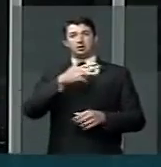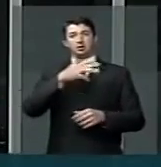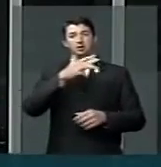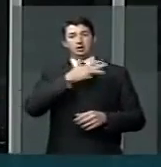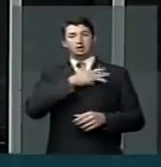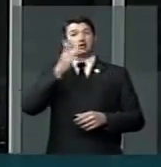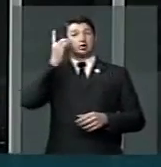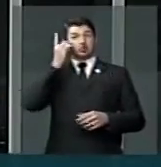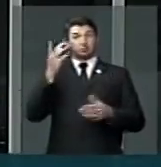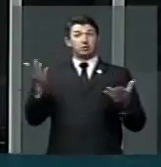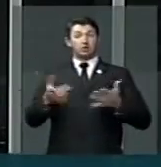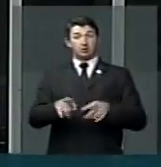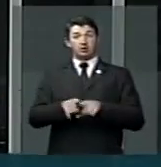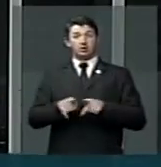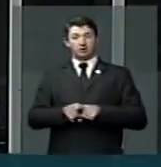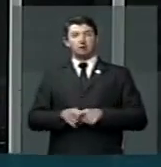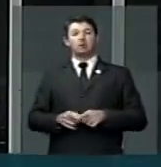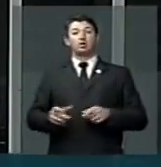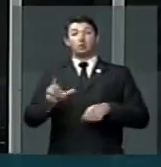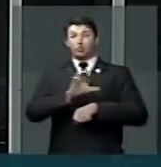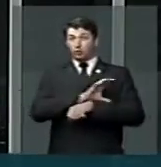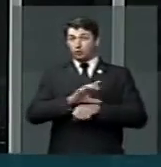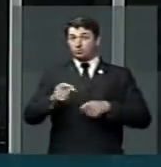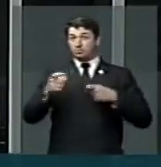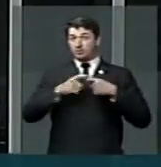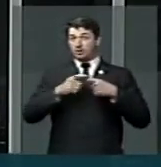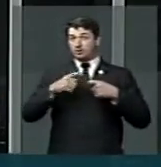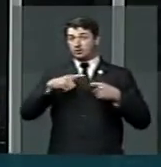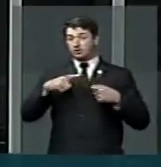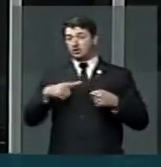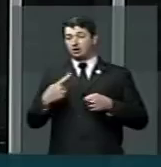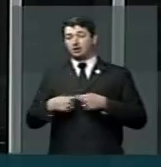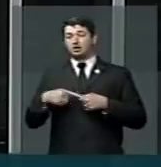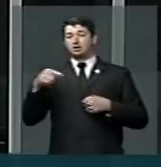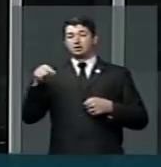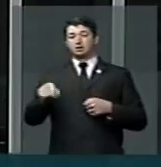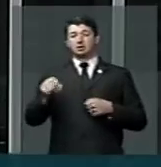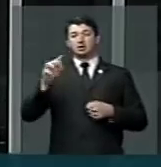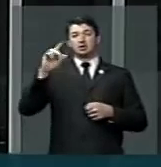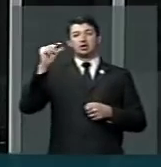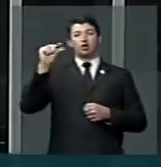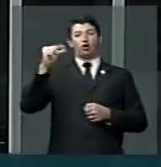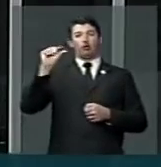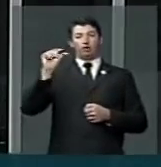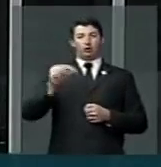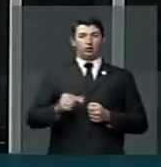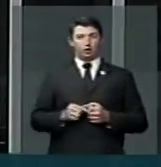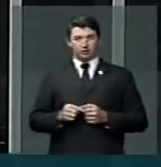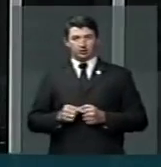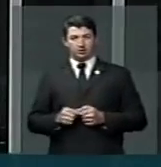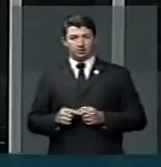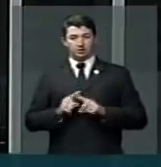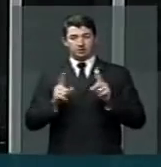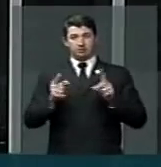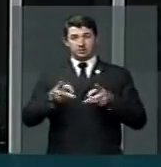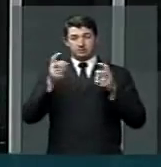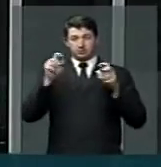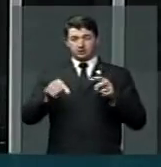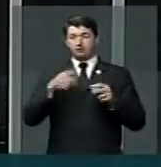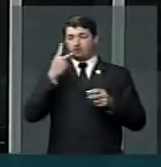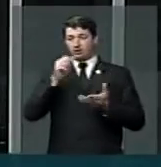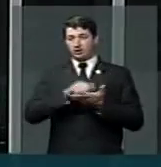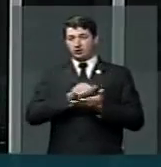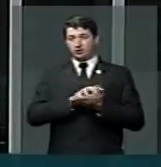agora inclusive com curso também de medicina na cidade de Teófilotone. Mas queríamos aqui também registrar,